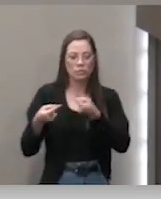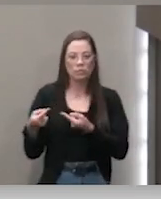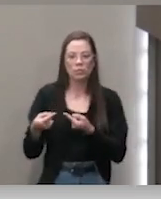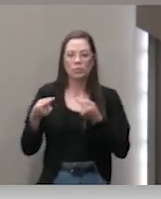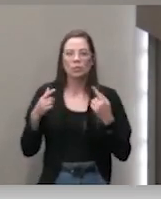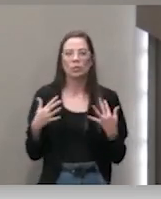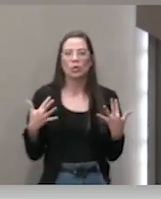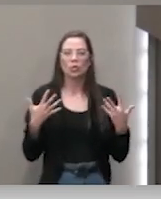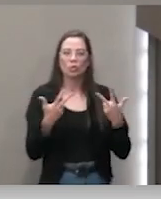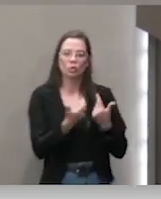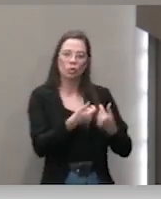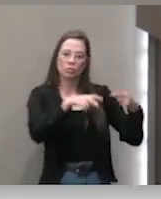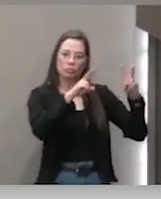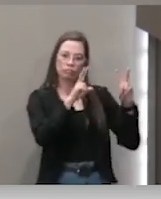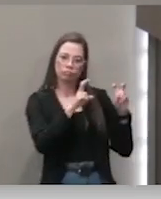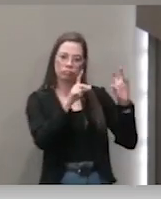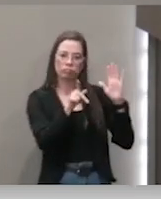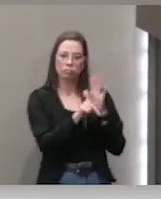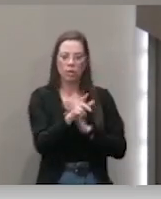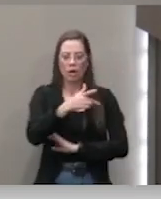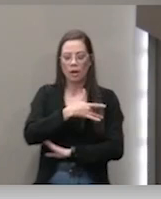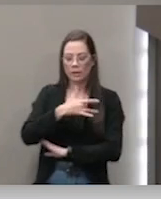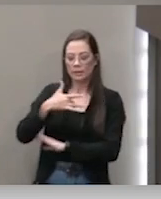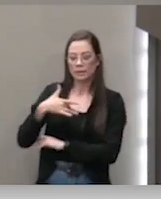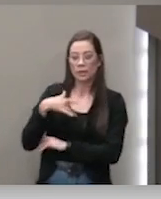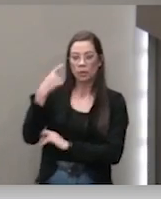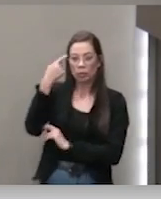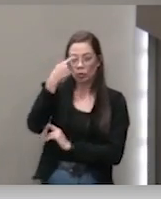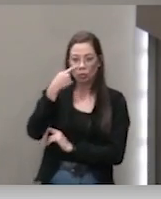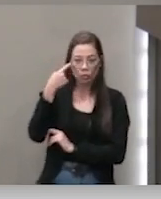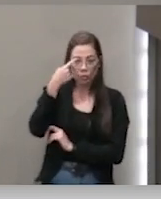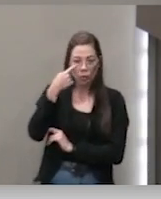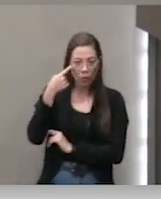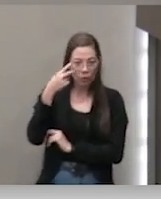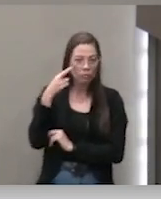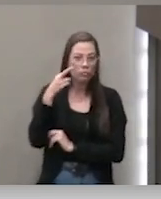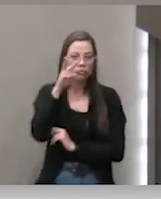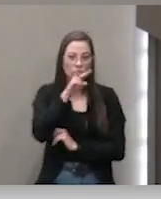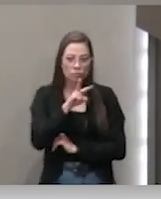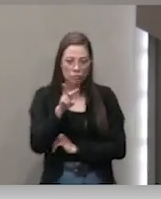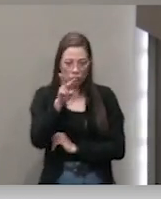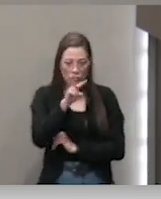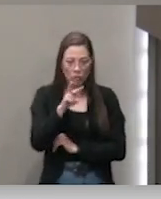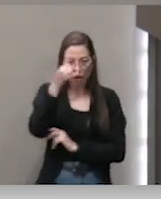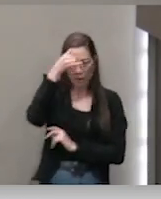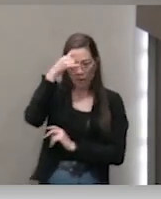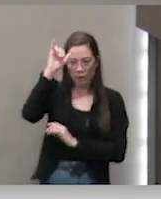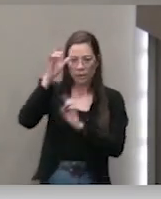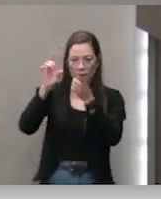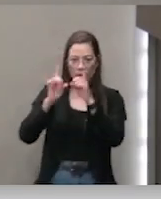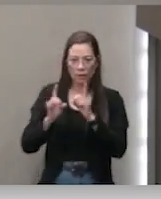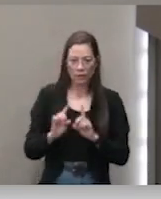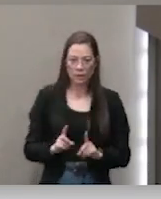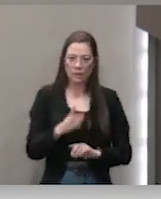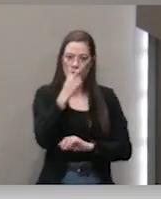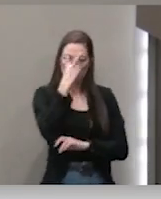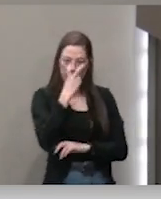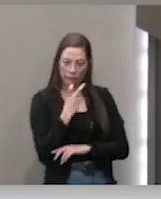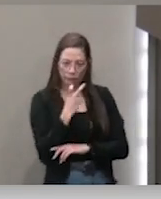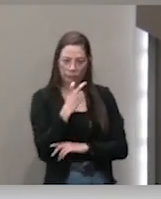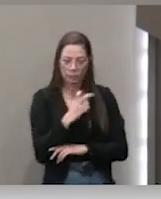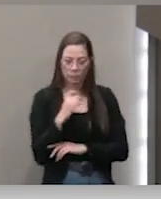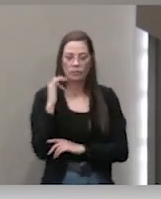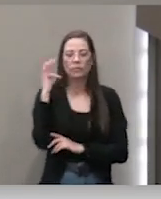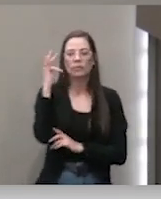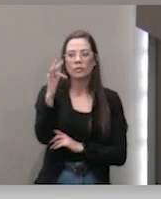de todos os assuntos referentes à saúde ocular e à prevenção em doenças visuais. Para sensibilizar a população quanto à importância da prevenção e